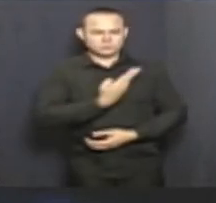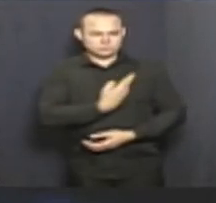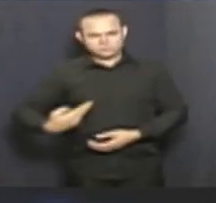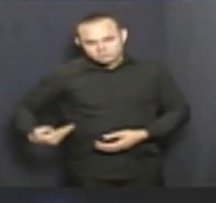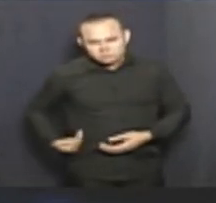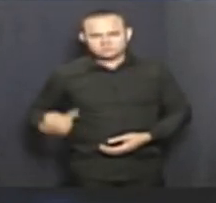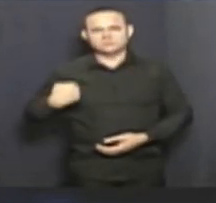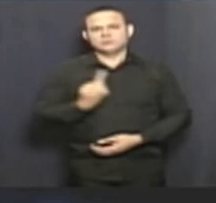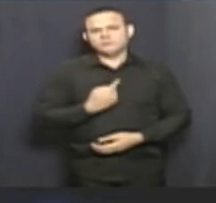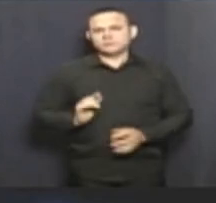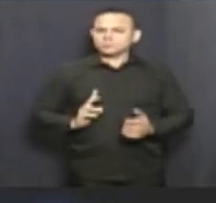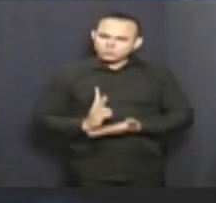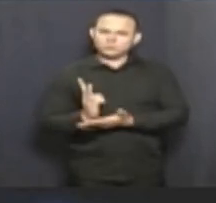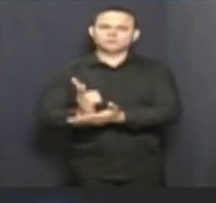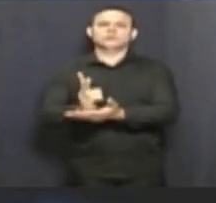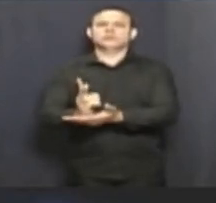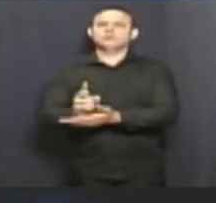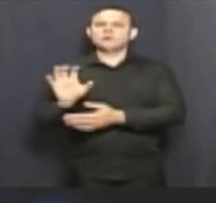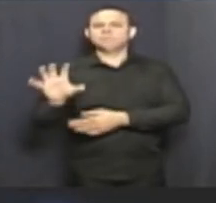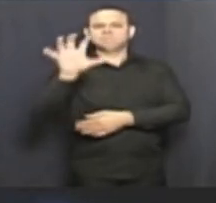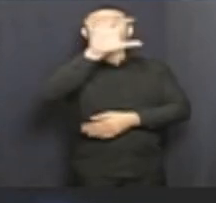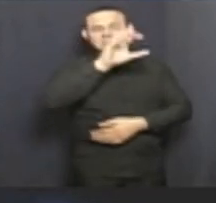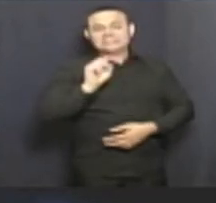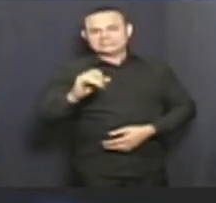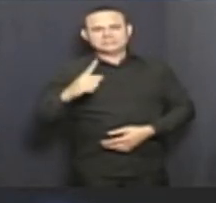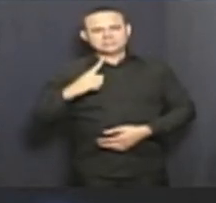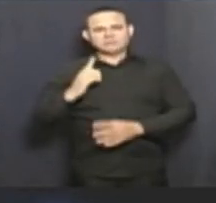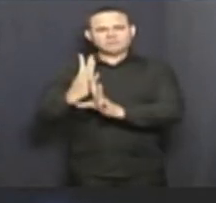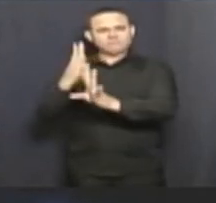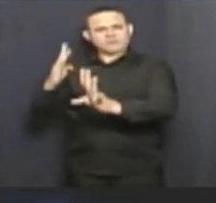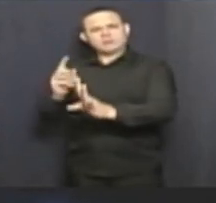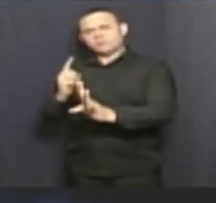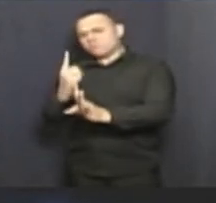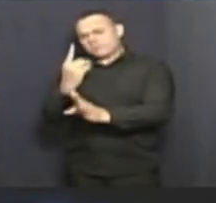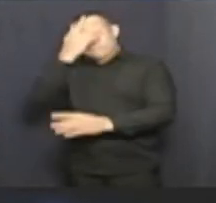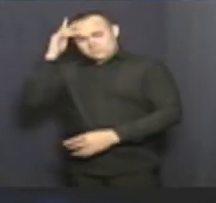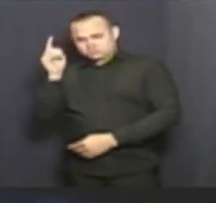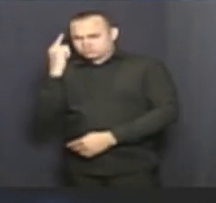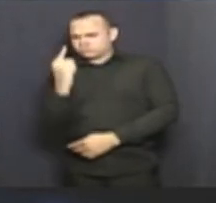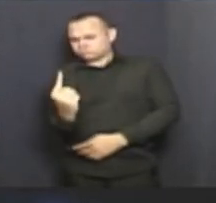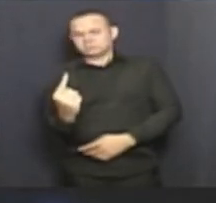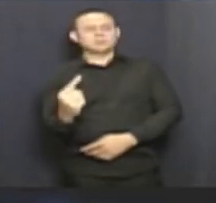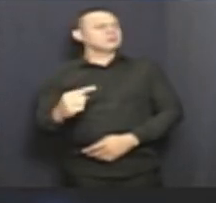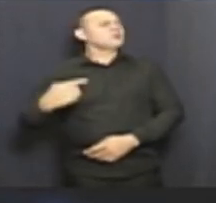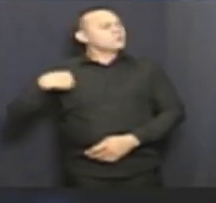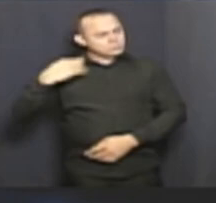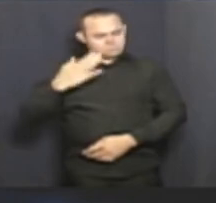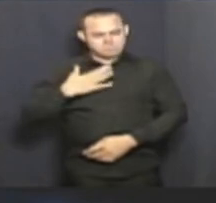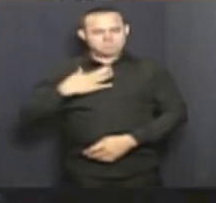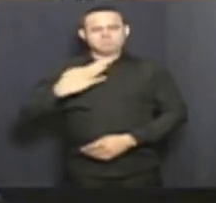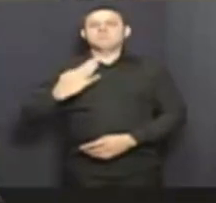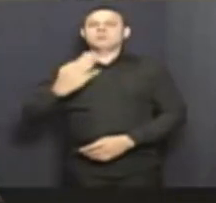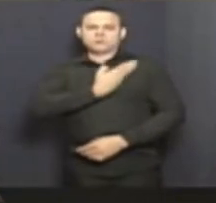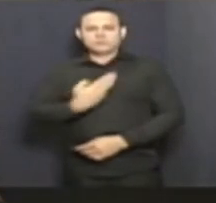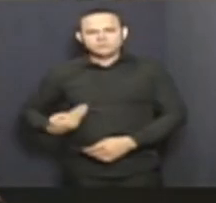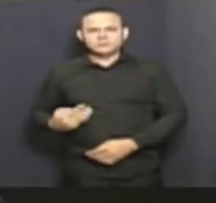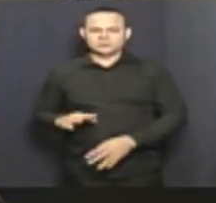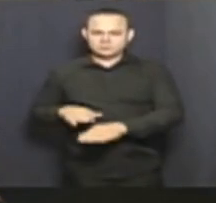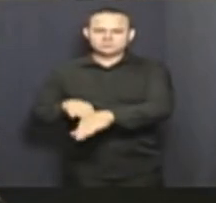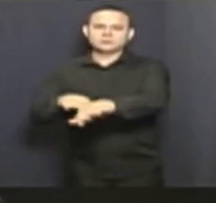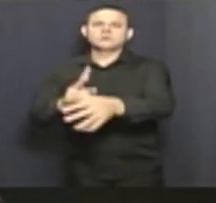regionalização e enquanto tiver uma pessoa na vila no meu governo a caravana da saúde vai continuar